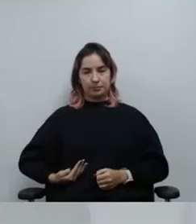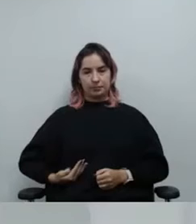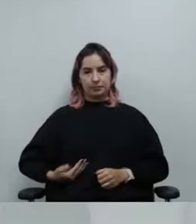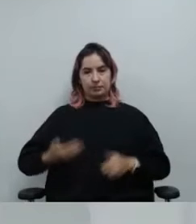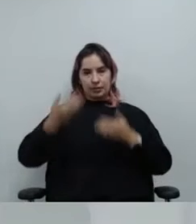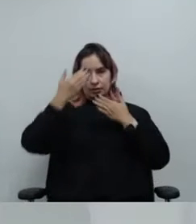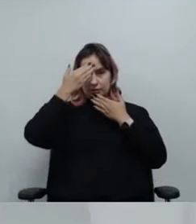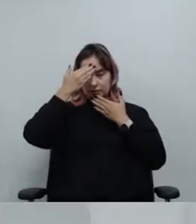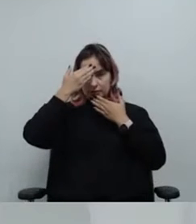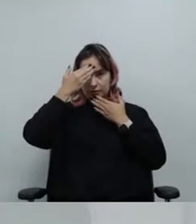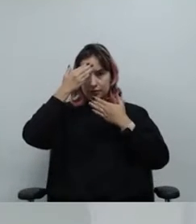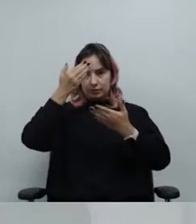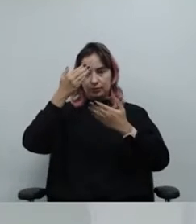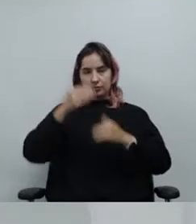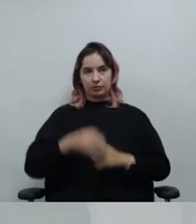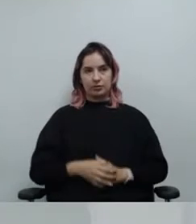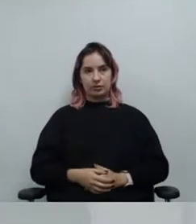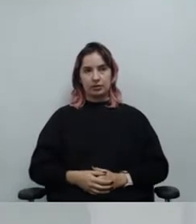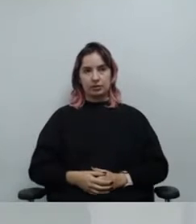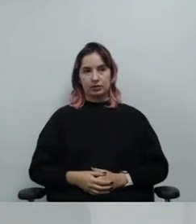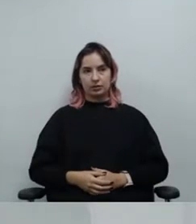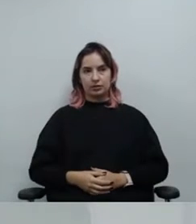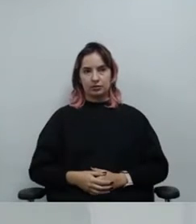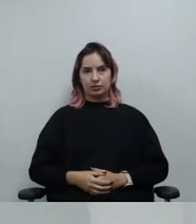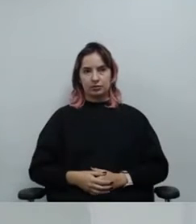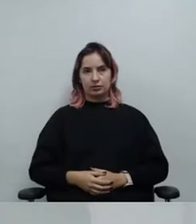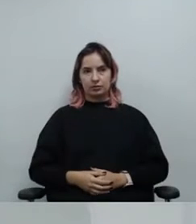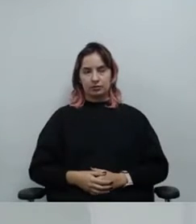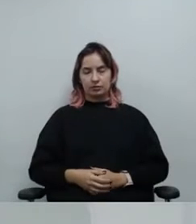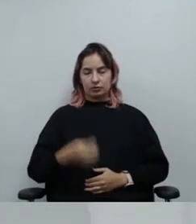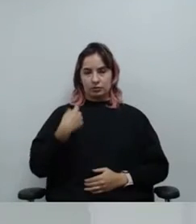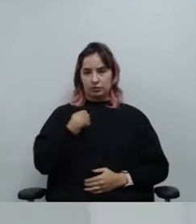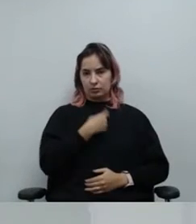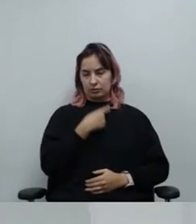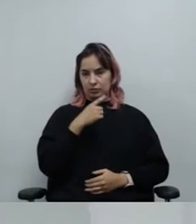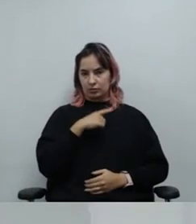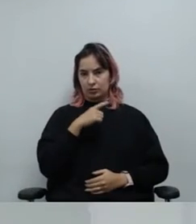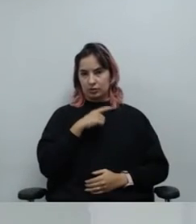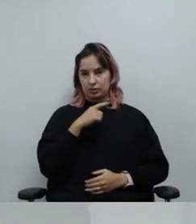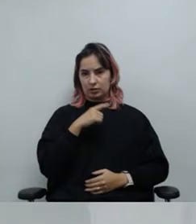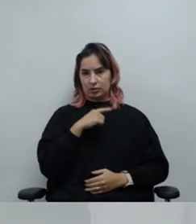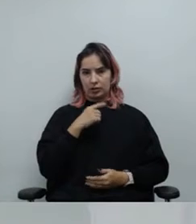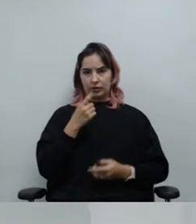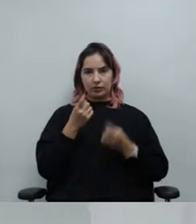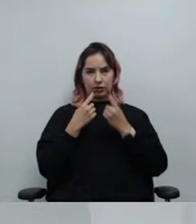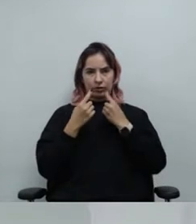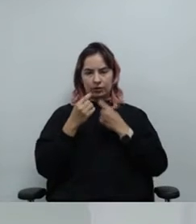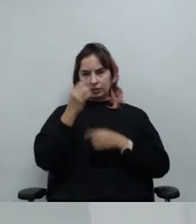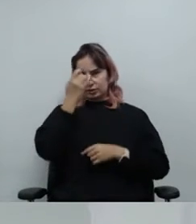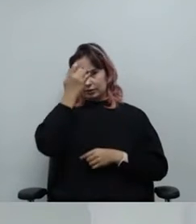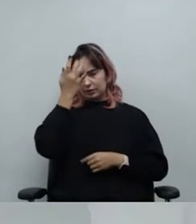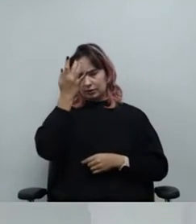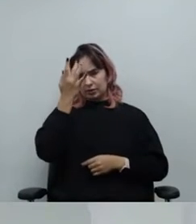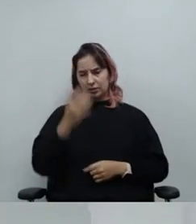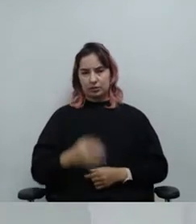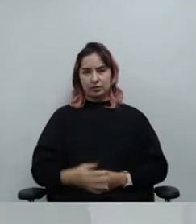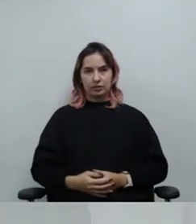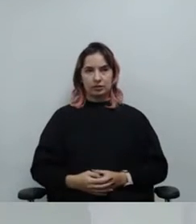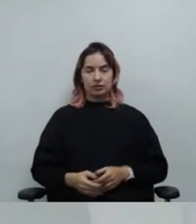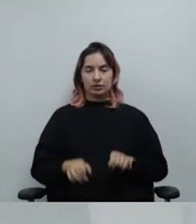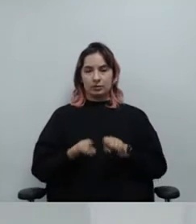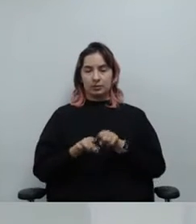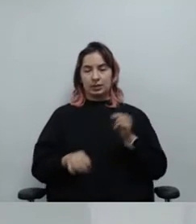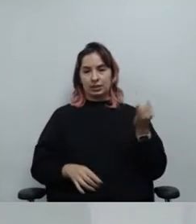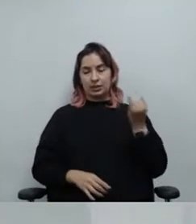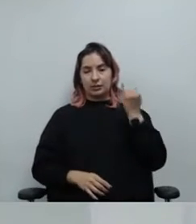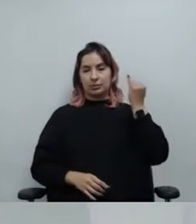muito obrigado, Rafael Pitanga, de generosidade, né? Sempre a gente teve uma interlocução muito fácil, muito importante